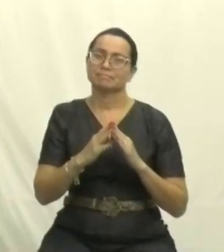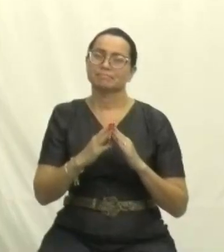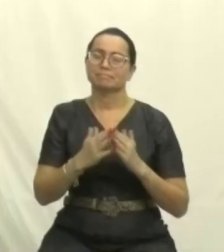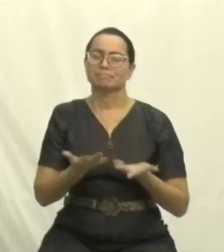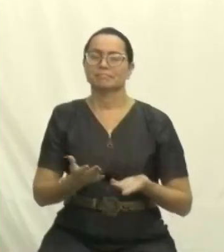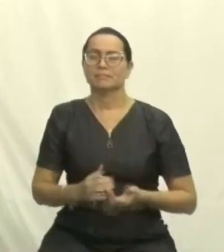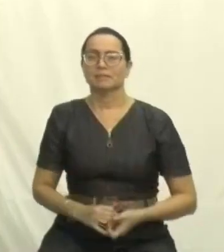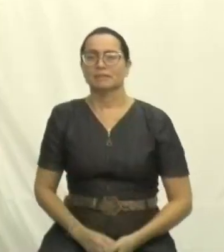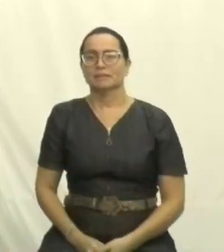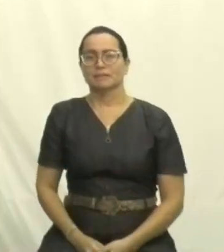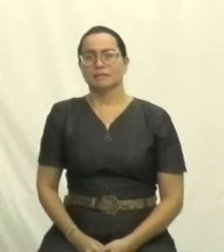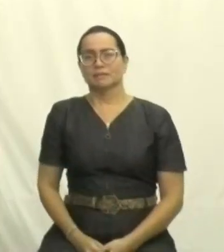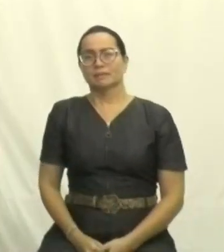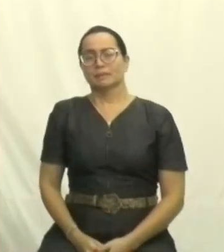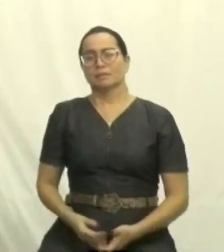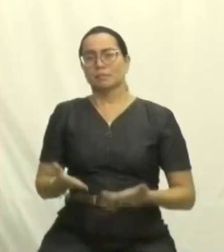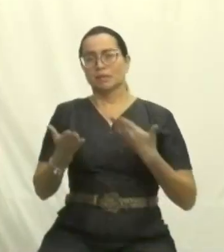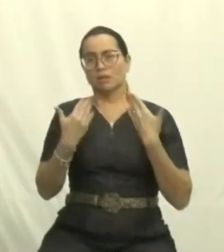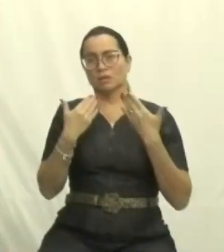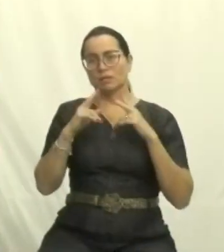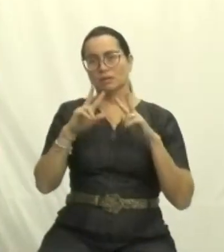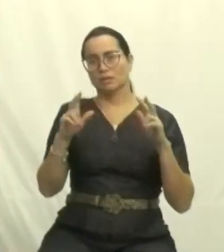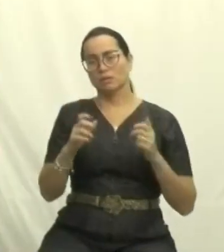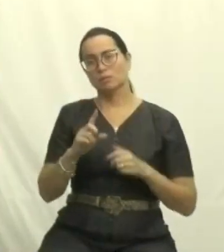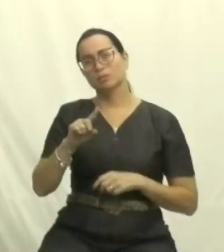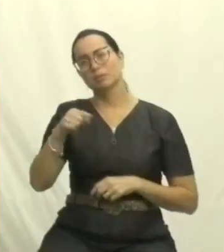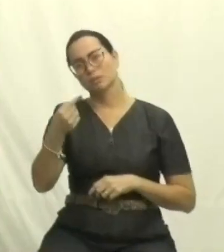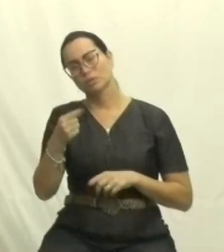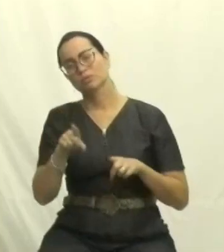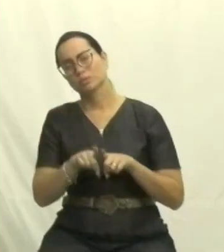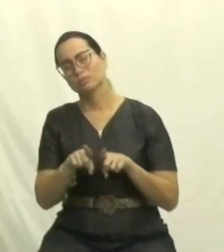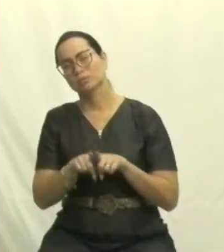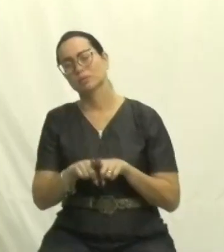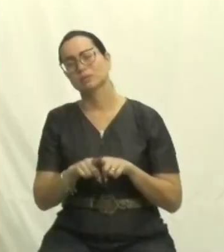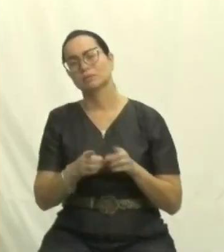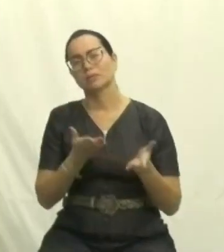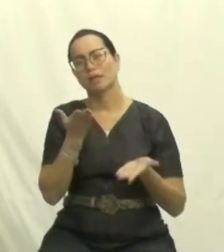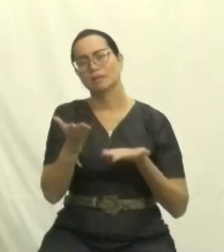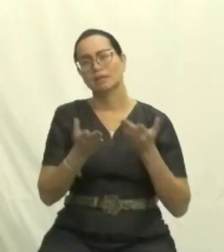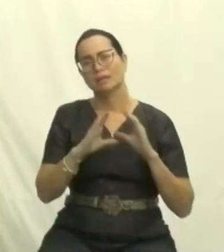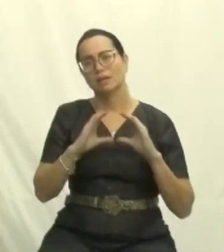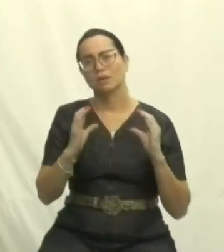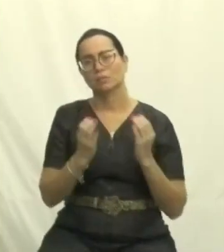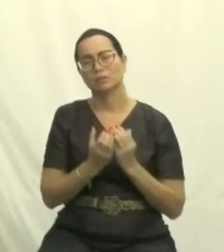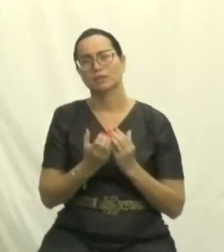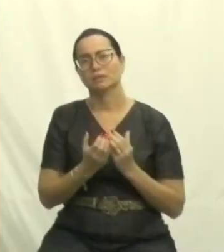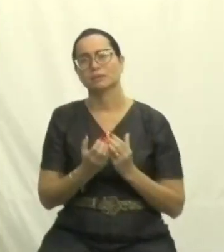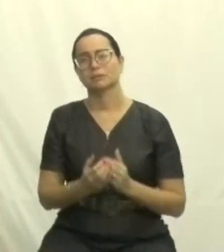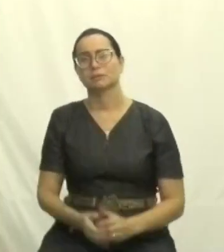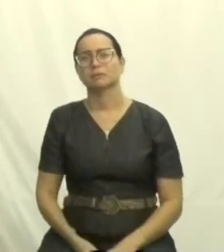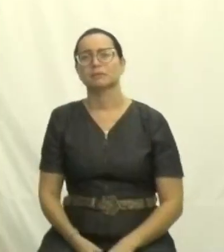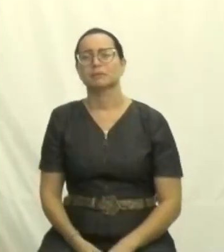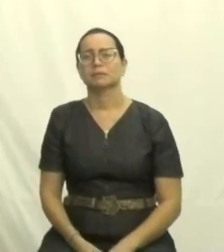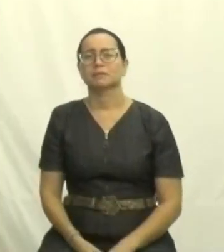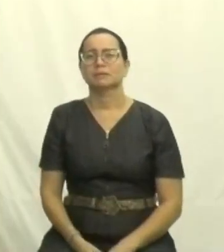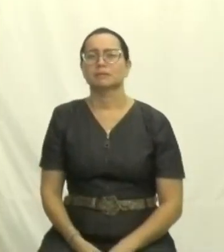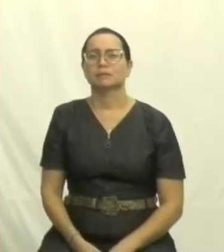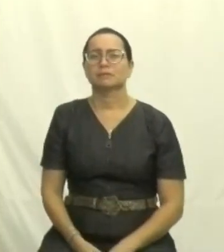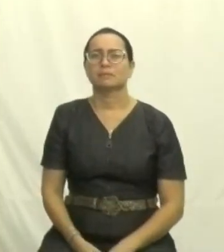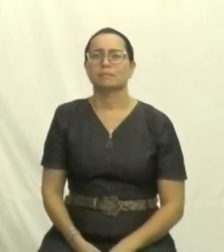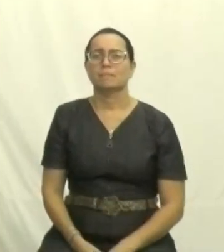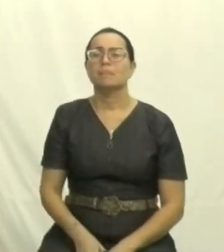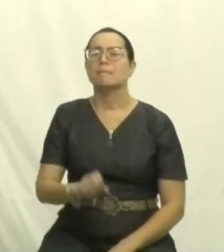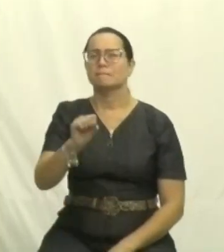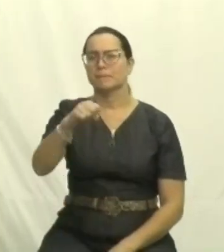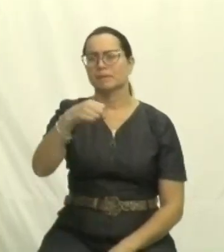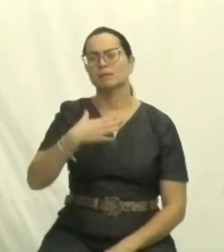convidado, para debater esse assunto e outros assuntos daquela comunidade. Estão satisfeitos com o prefeito, porque teve